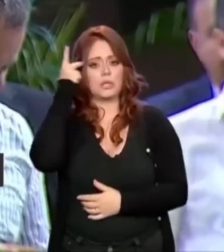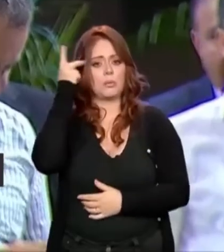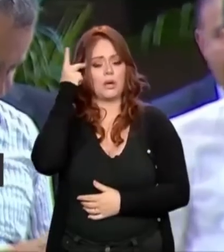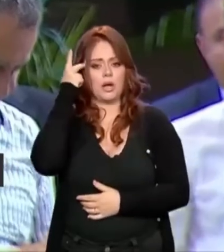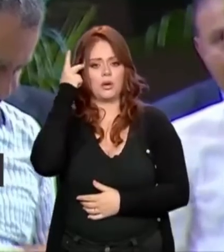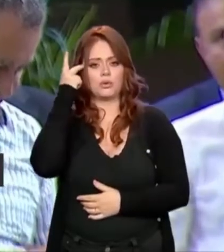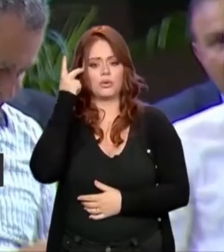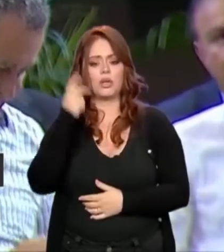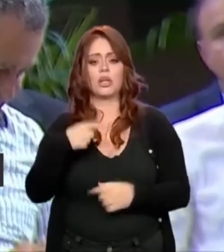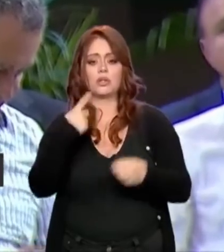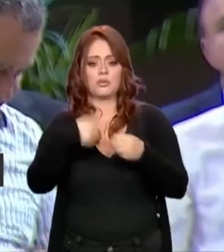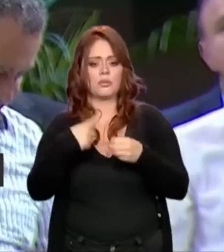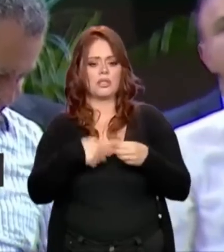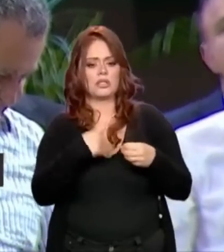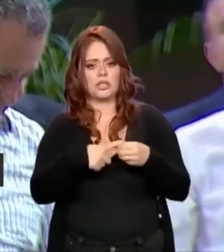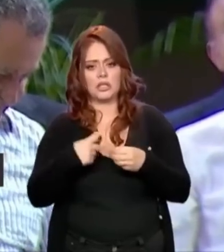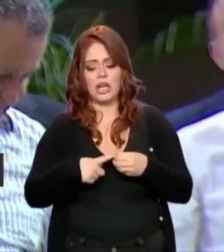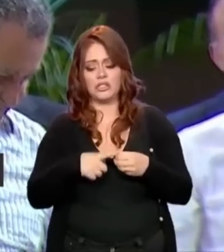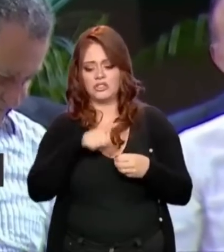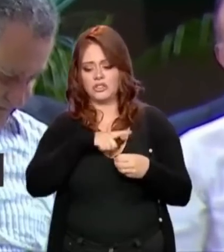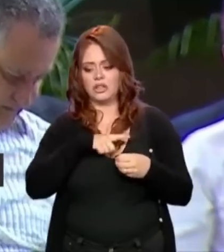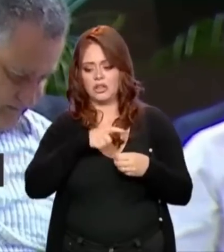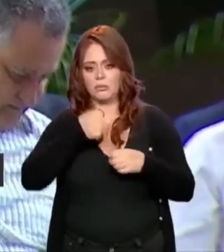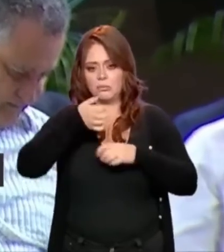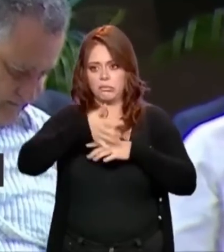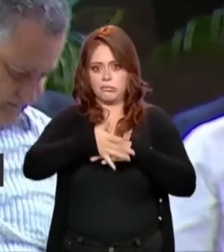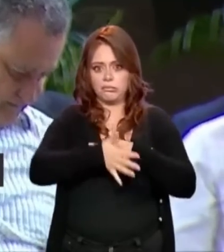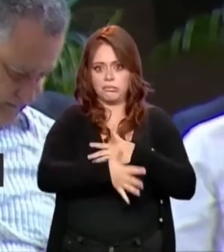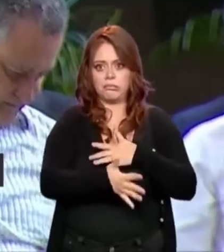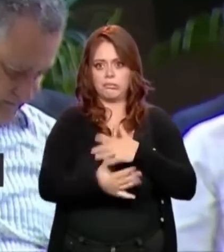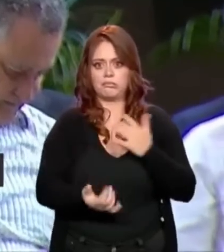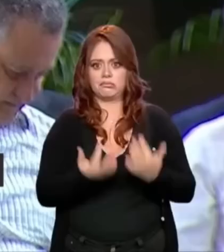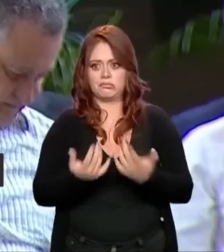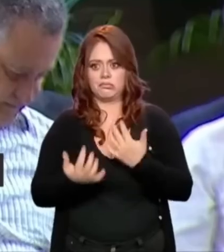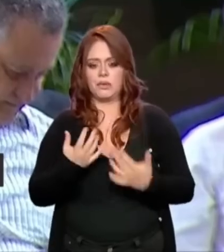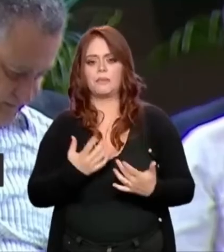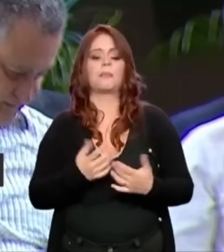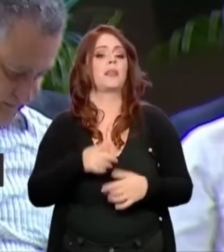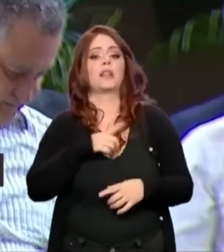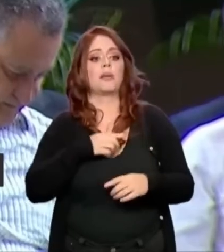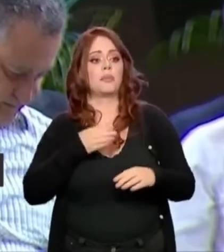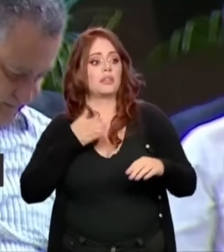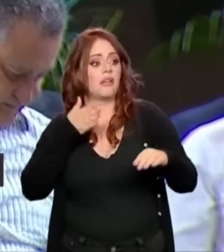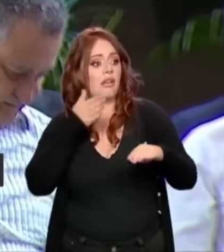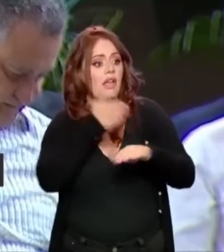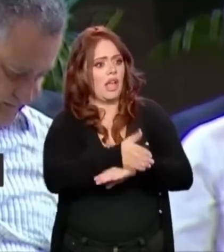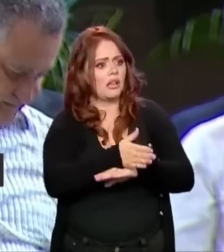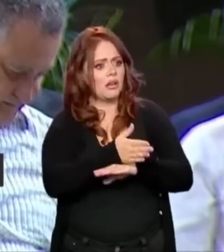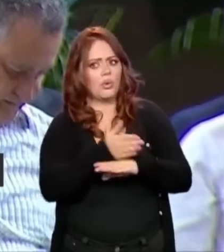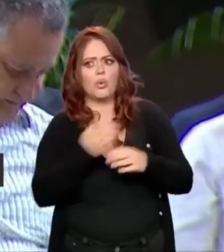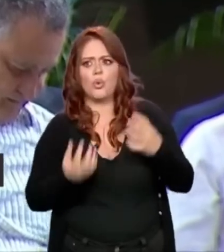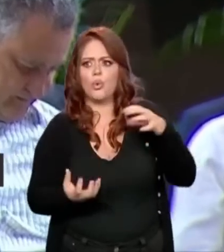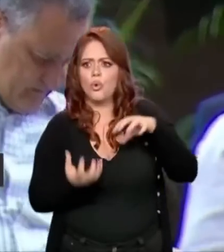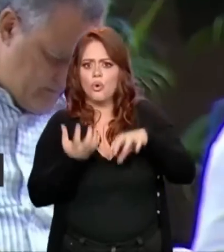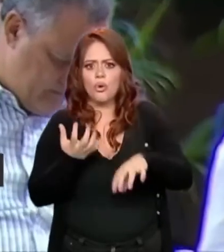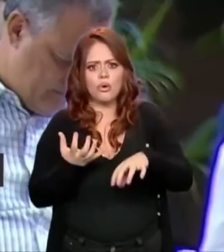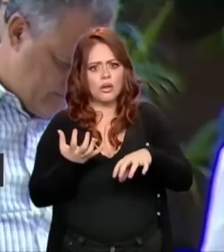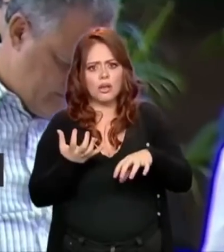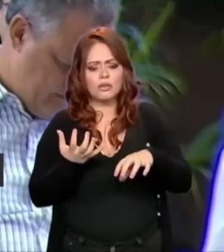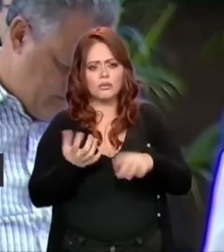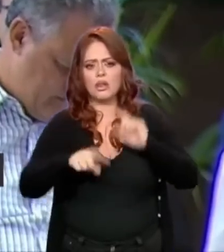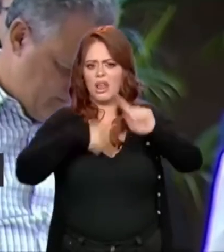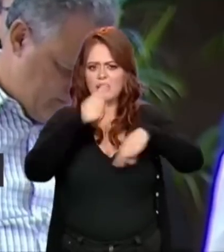Paulo, numa cidade que tinha tido uma enchente, quando eu vejo eles invadindo a Suprema Corte, o Congresso Nacional e o